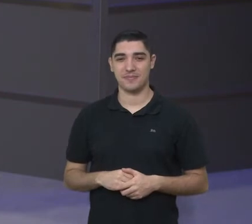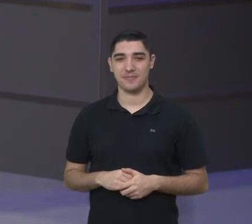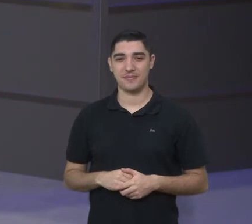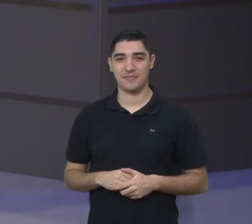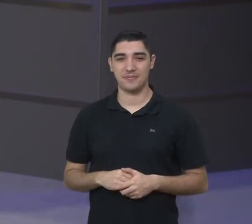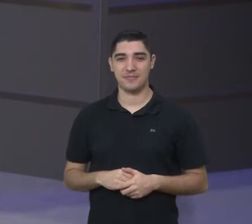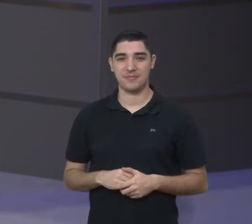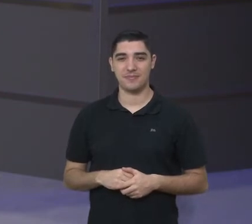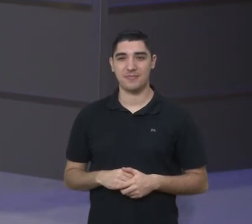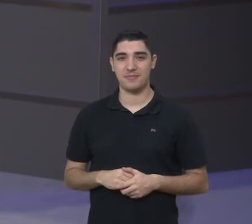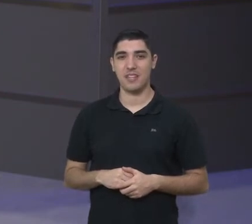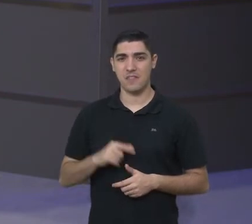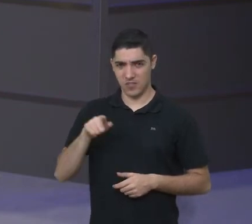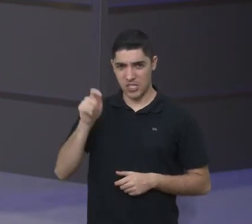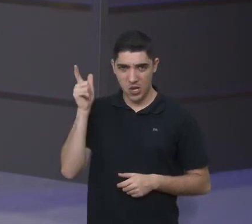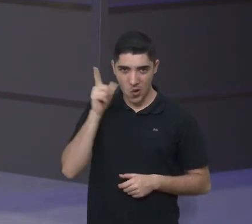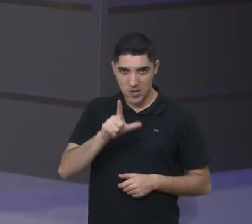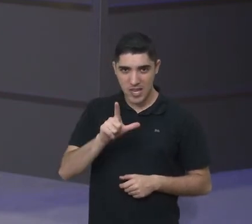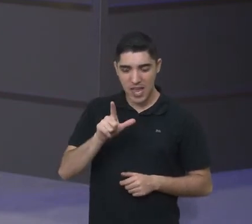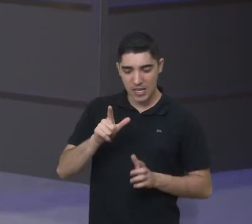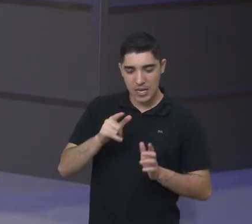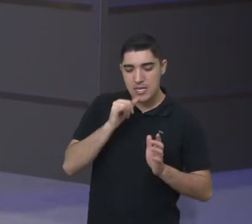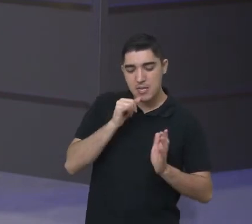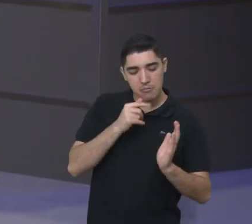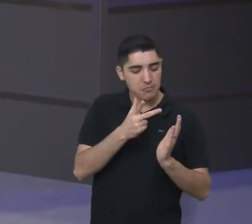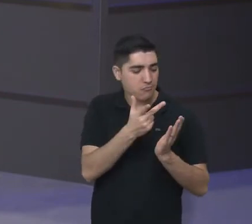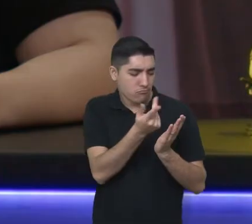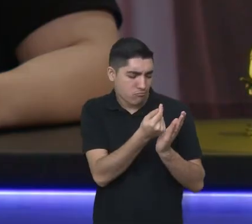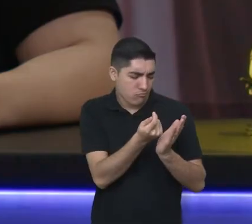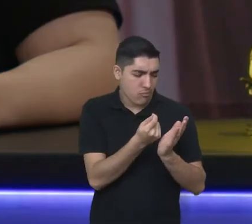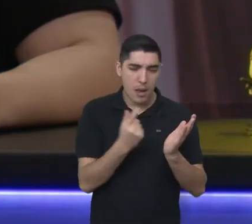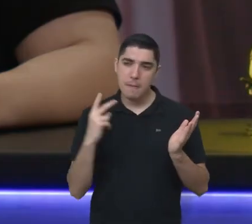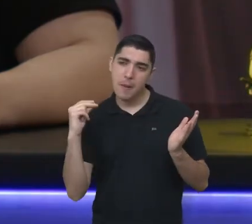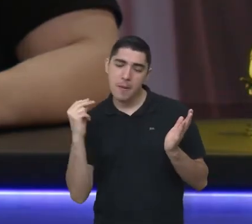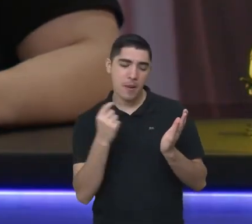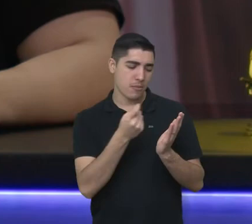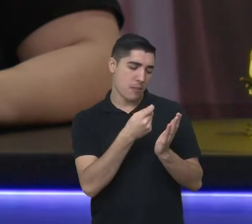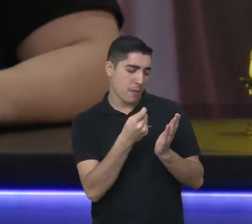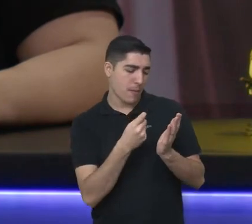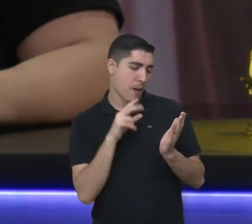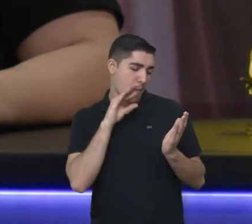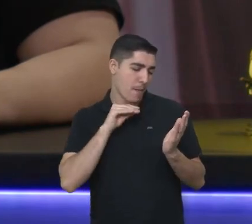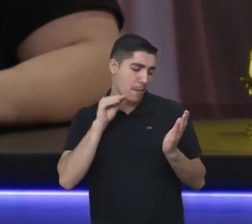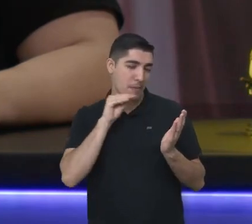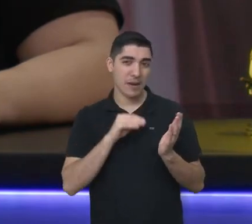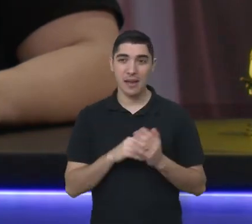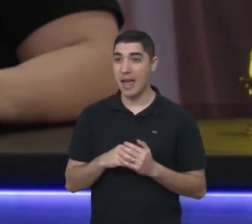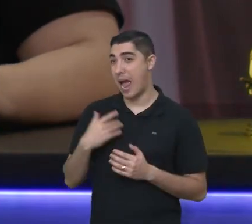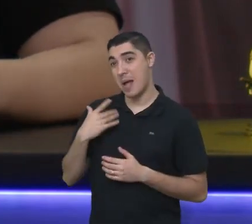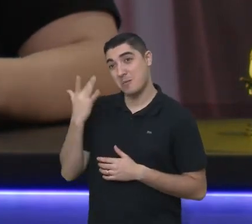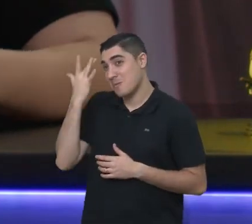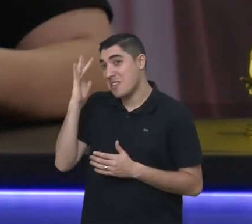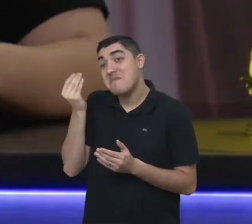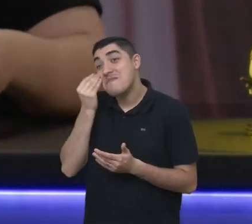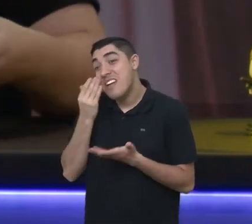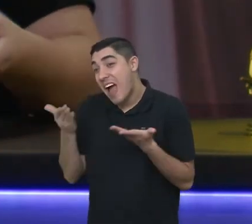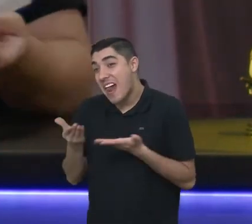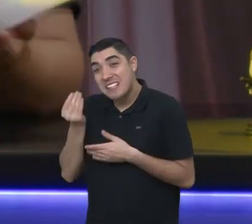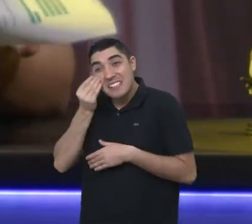Mas é isso aí, você consegue desenhar conversando? Como é que rola isso? Dá certo, não dá certo? Não sei, vamos ver agora.